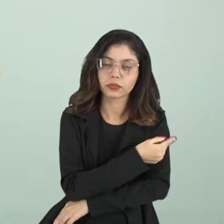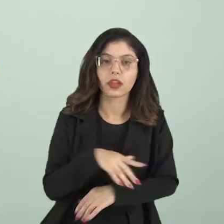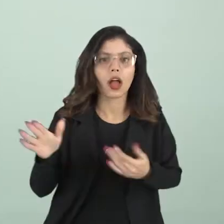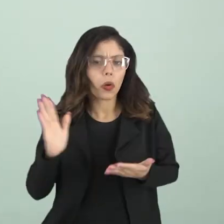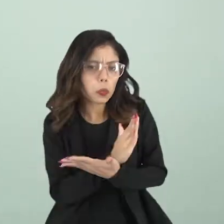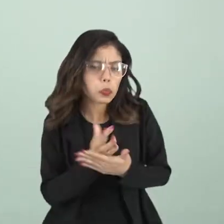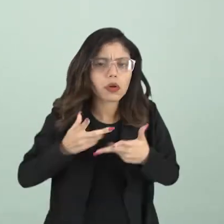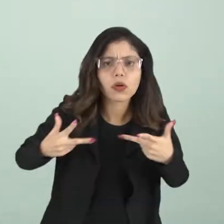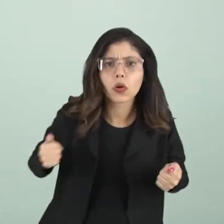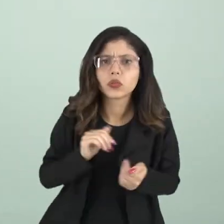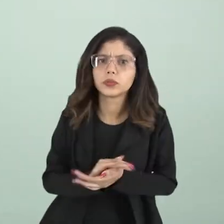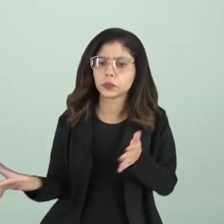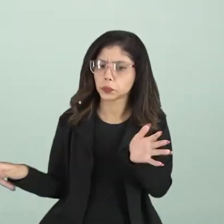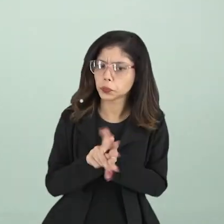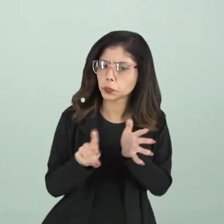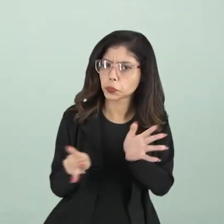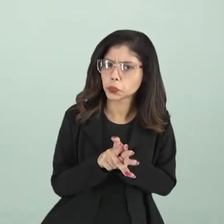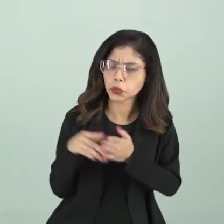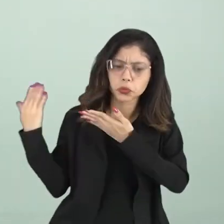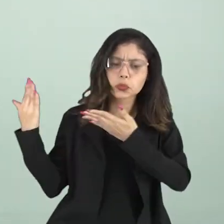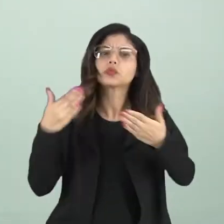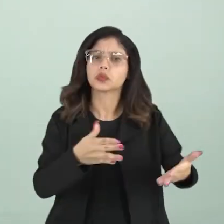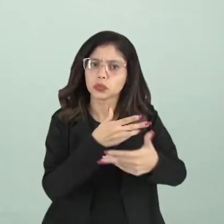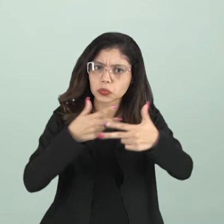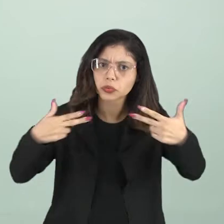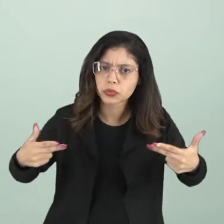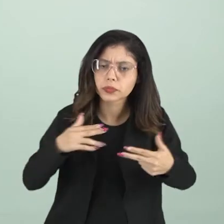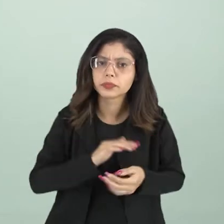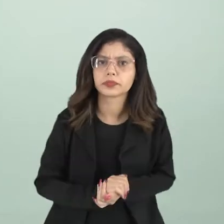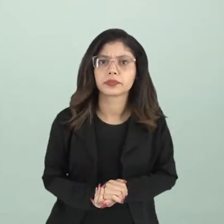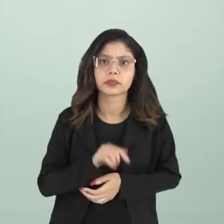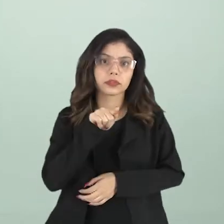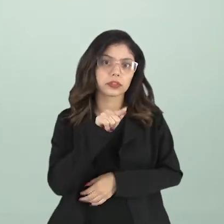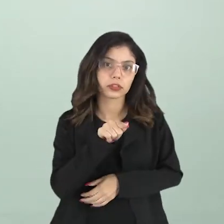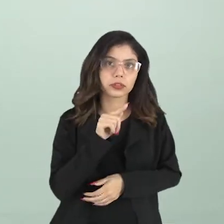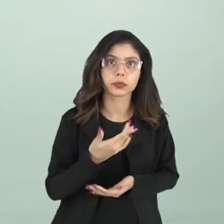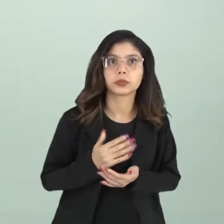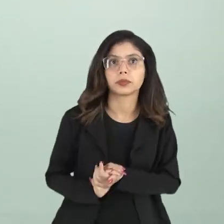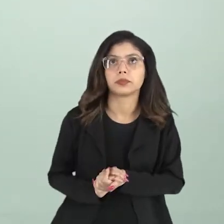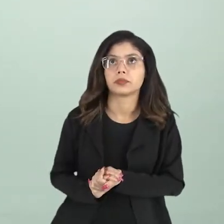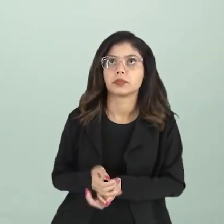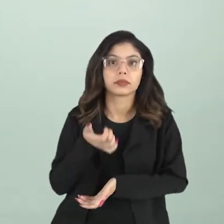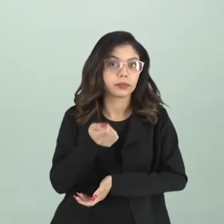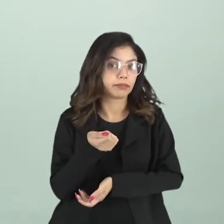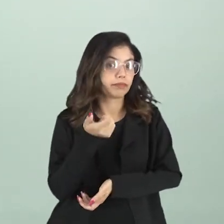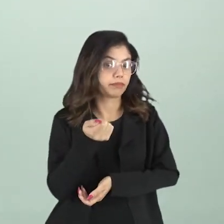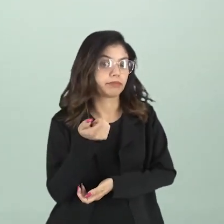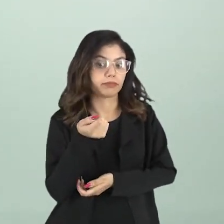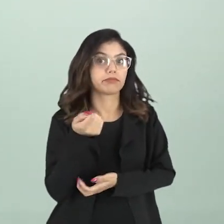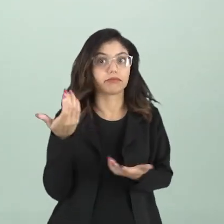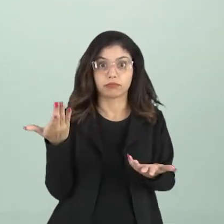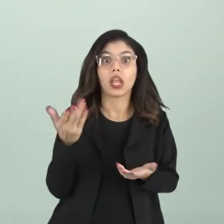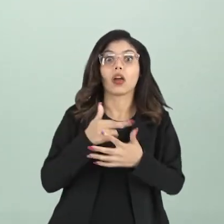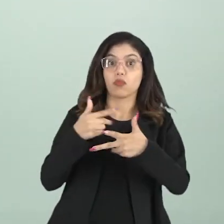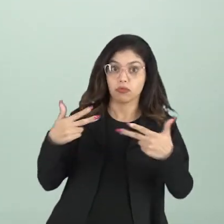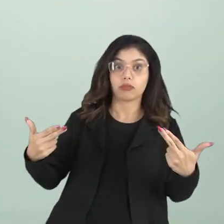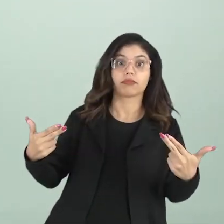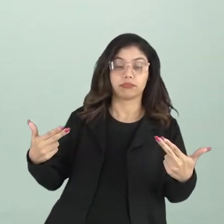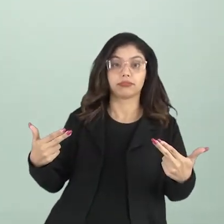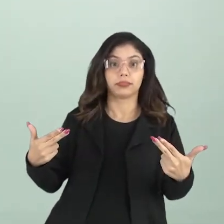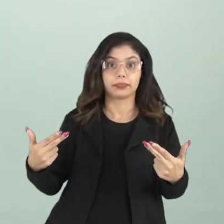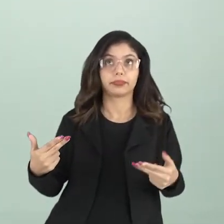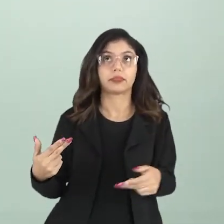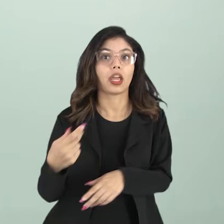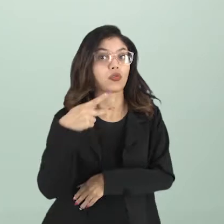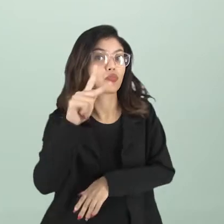que alguma coisa corresponde a um objeto. Esse meu passador da projeção, ele acaba sendo um objeto.